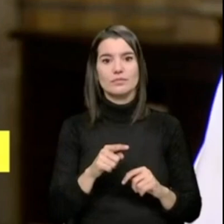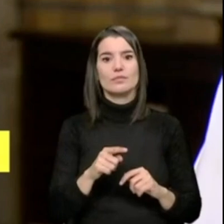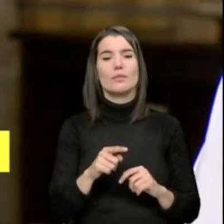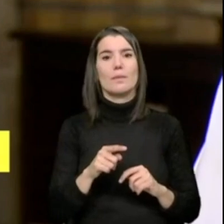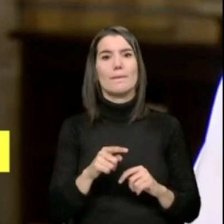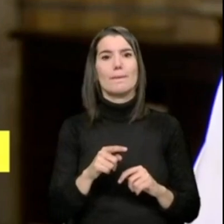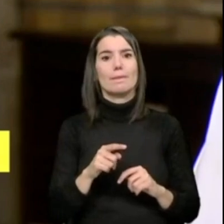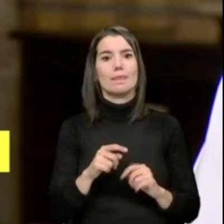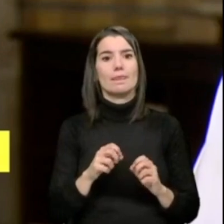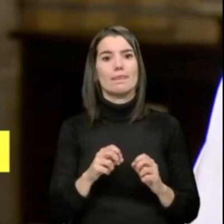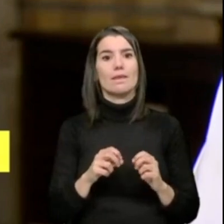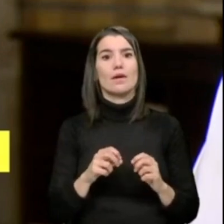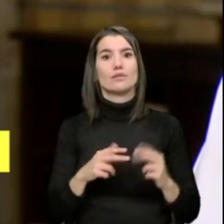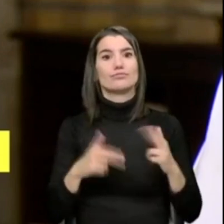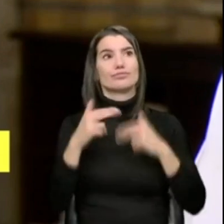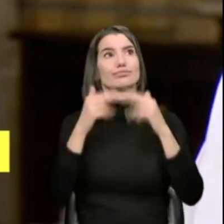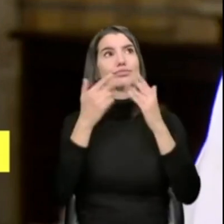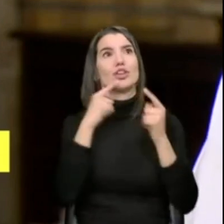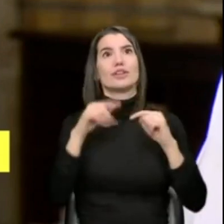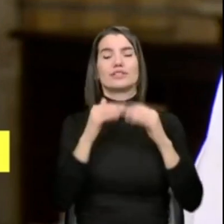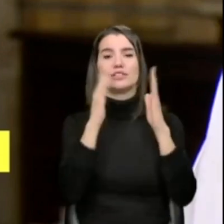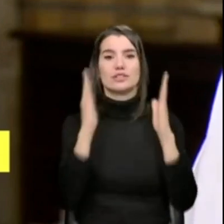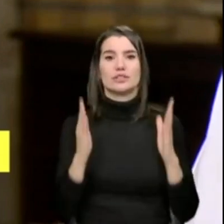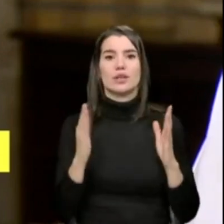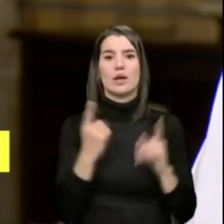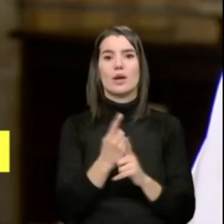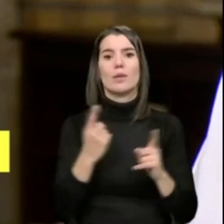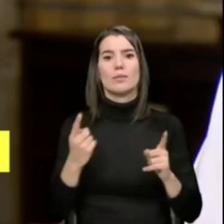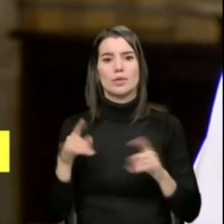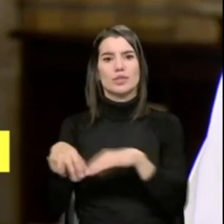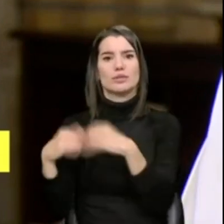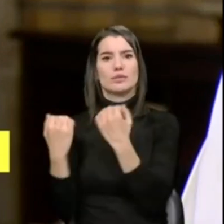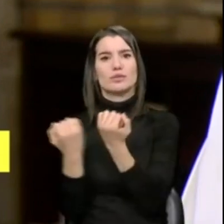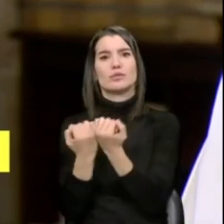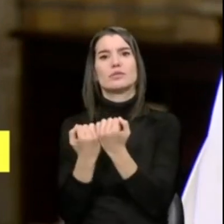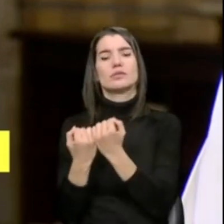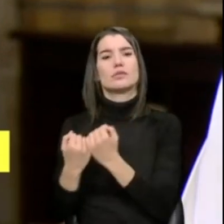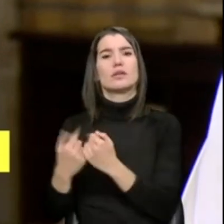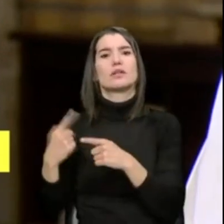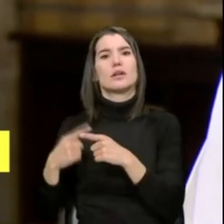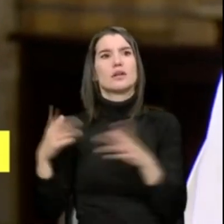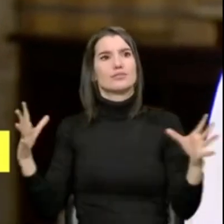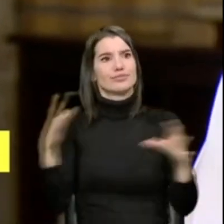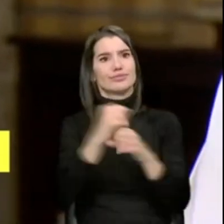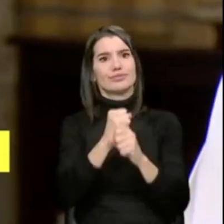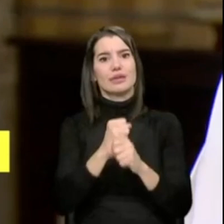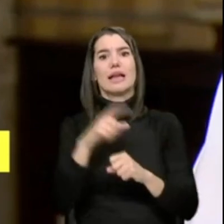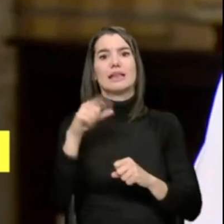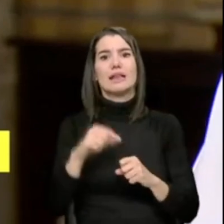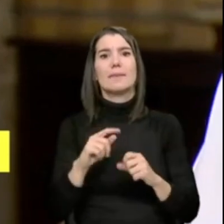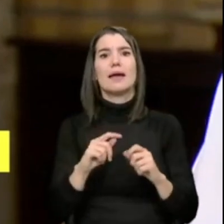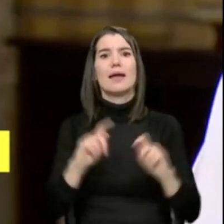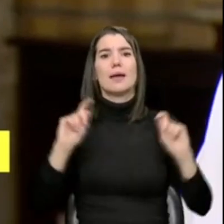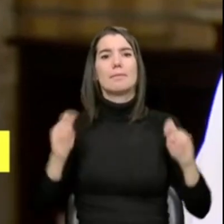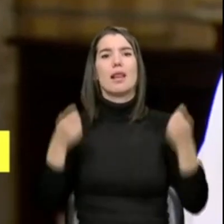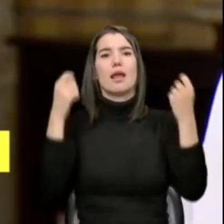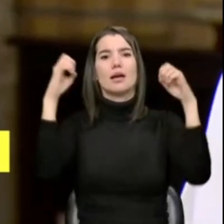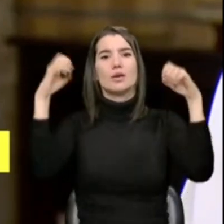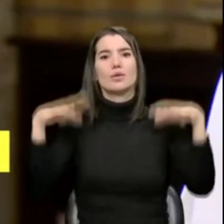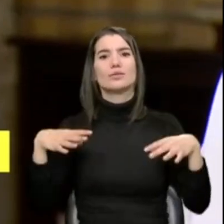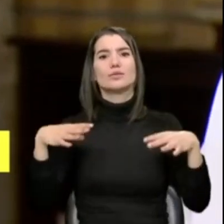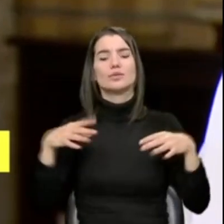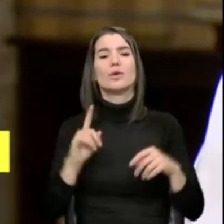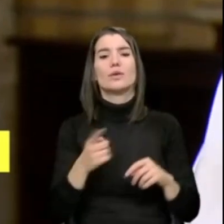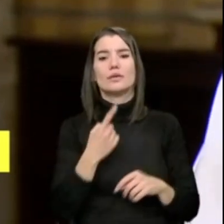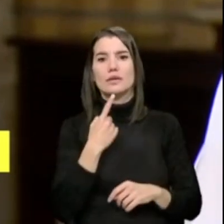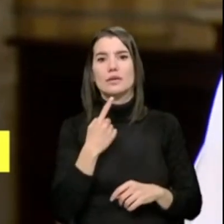sido profanado pela civilização helénica, e o milagre da luz. O que é o milagre da luz? O